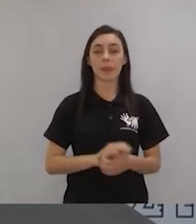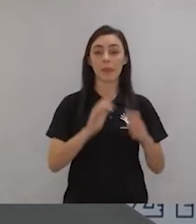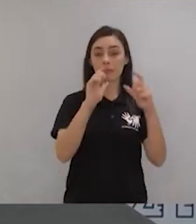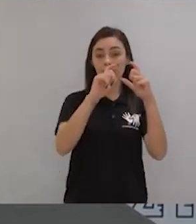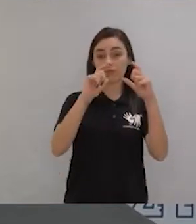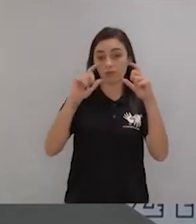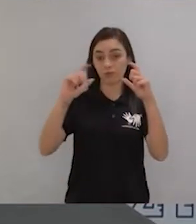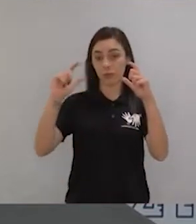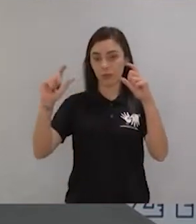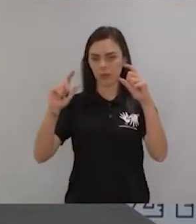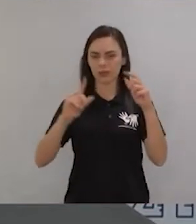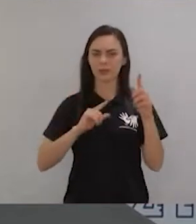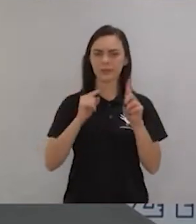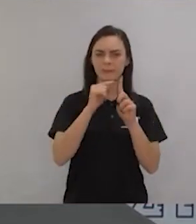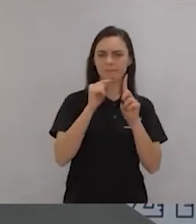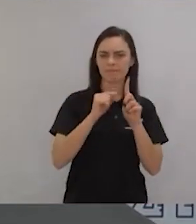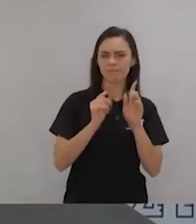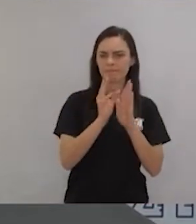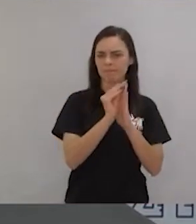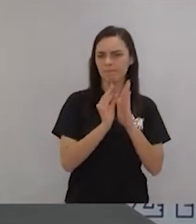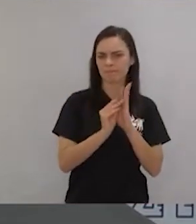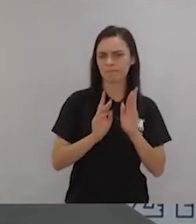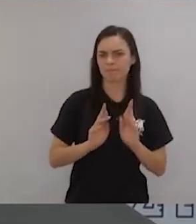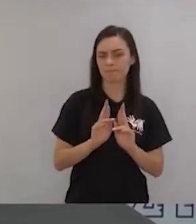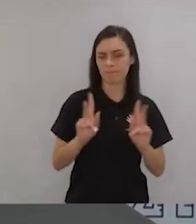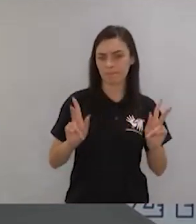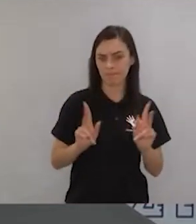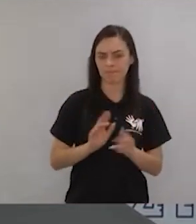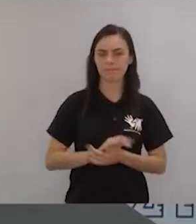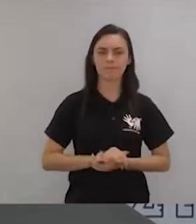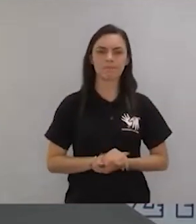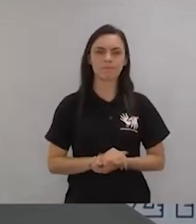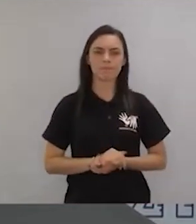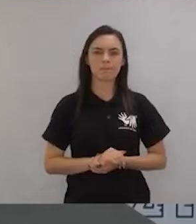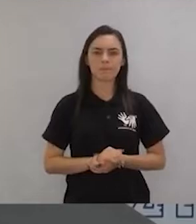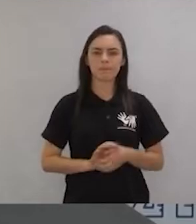Então, a tirinha, ela pode ter vários tipos de conteúdo.